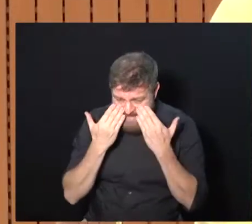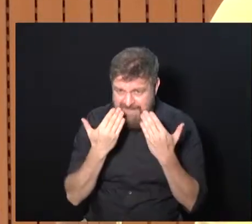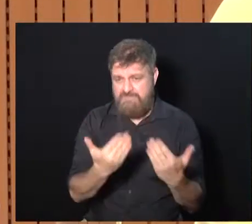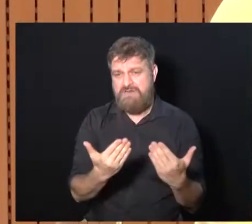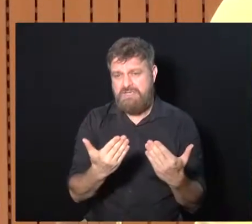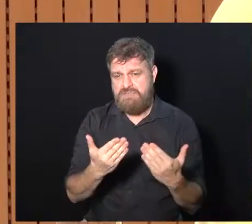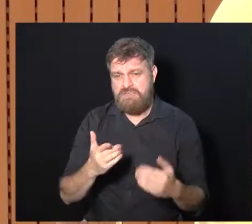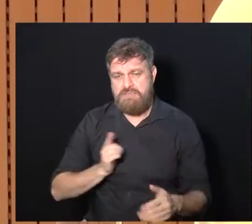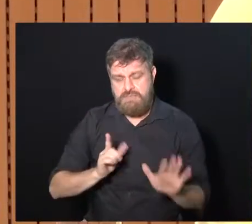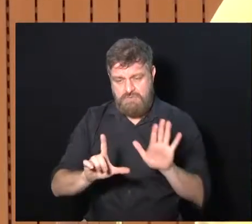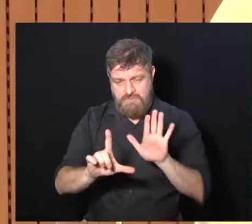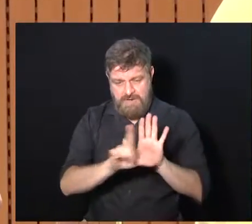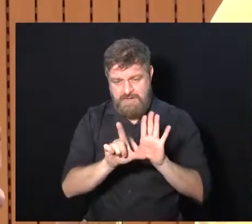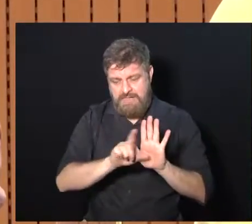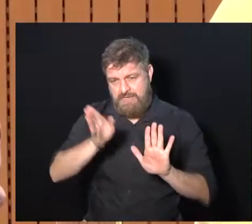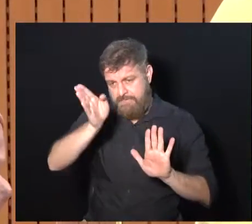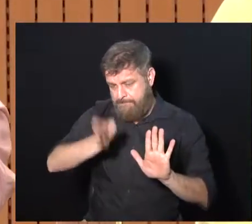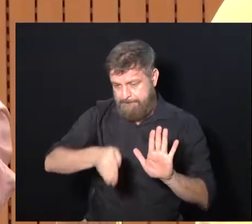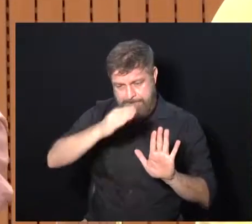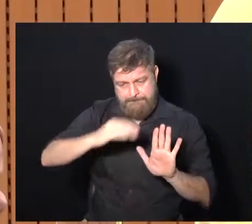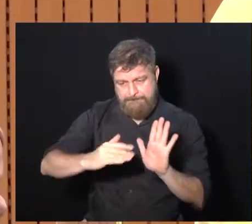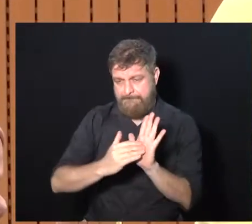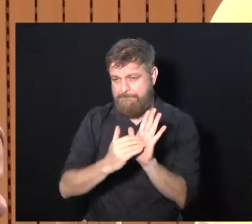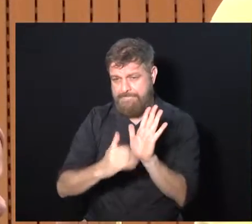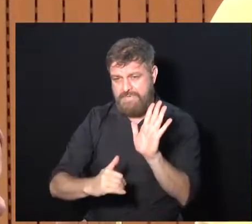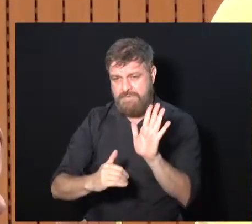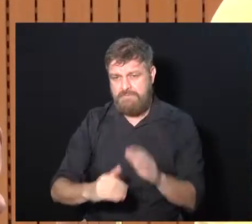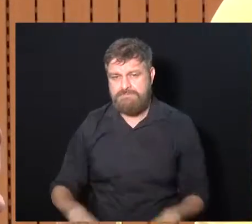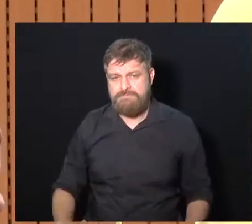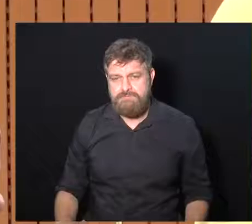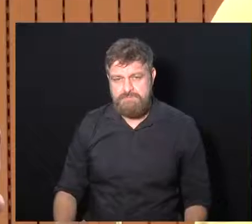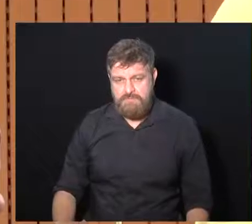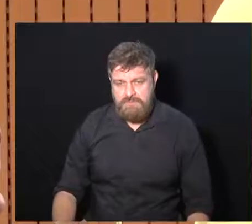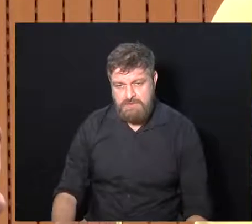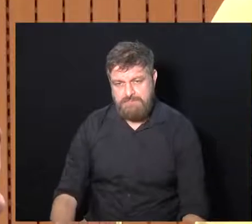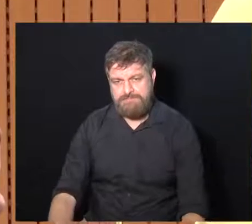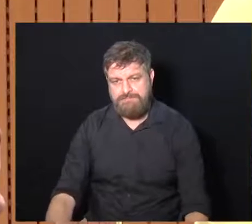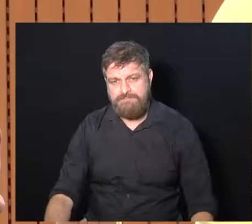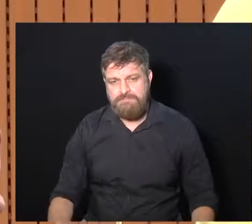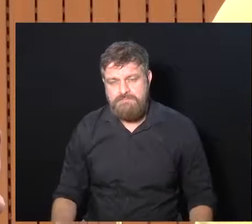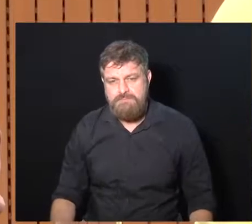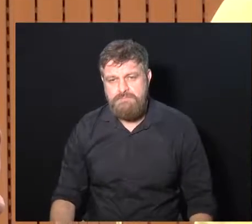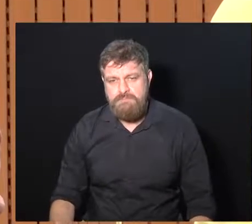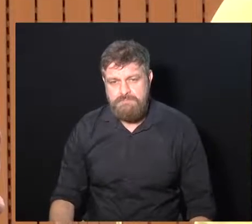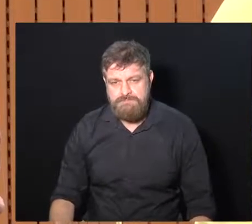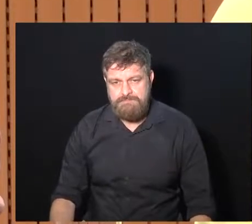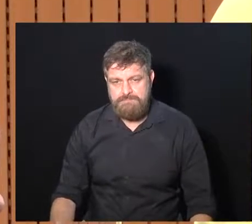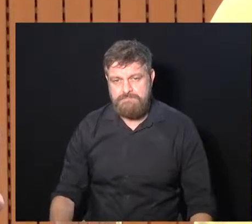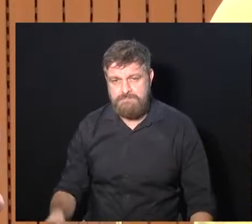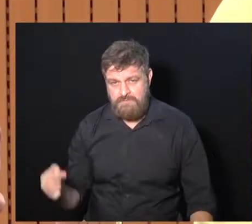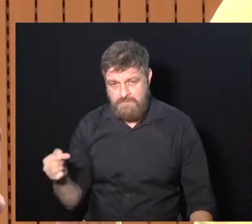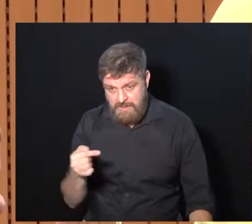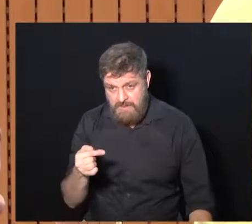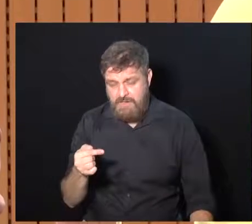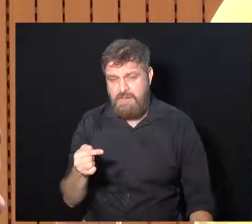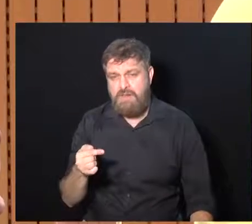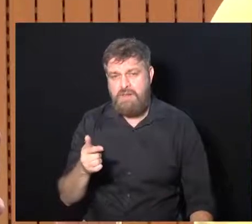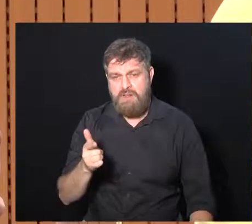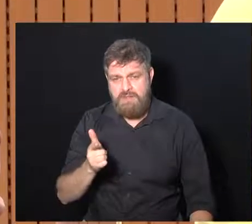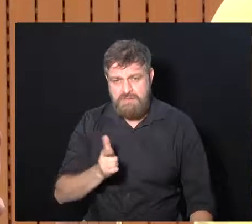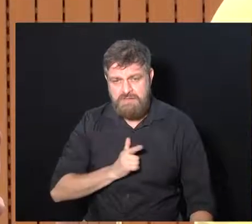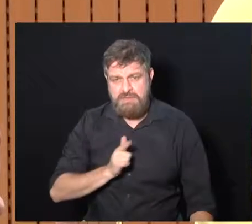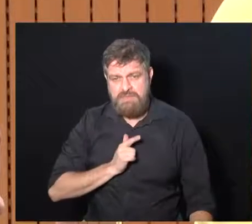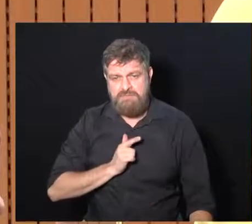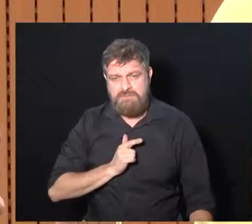expressamente a Lei 7.181, de 9 de junho de 1992, o qual foram